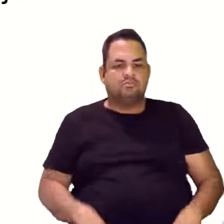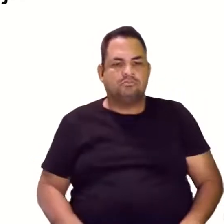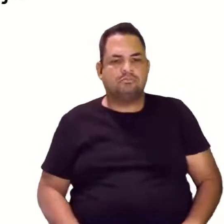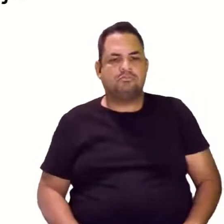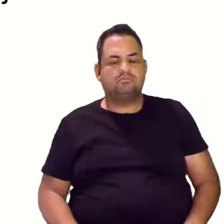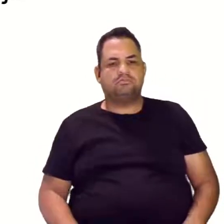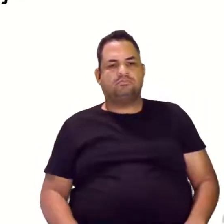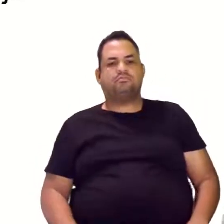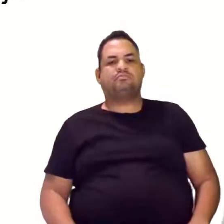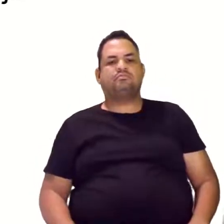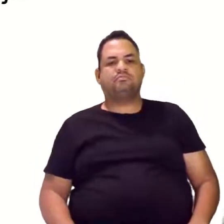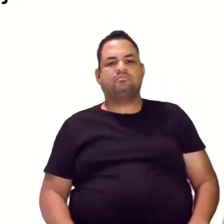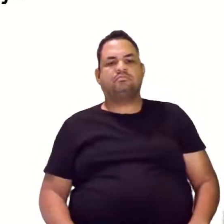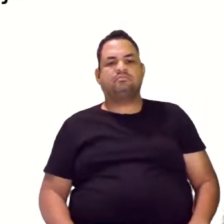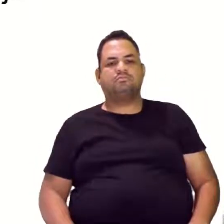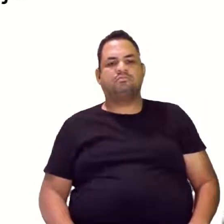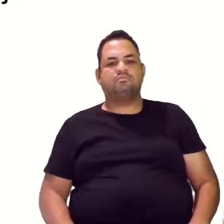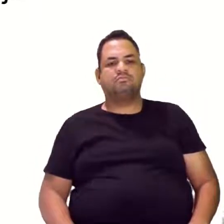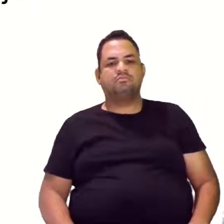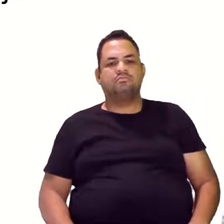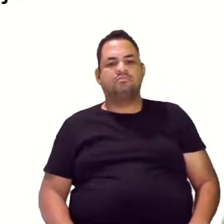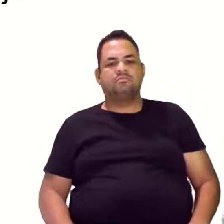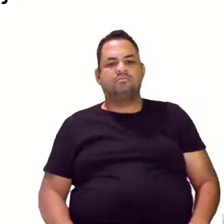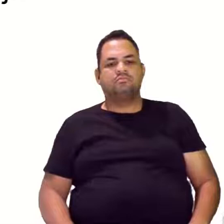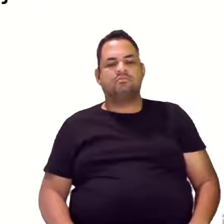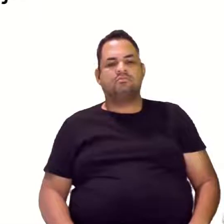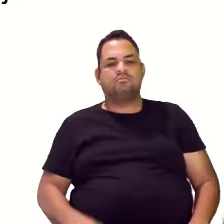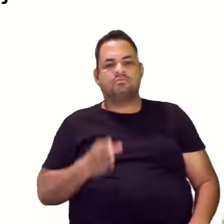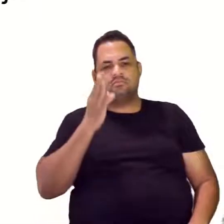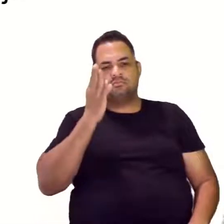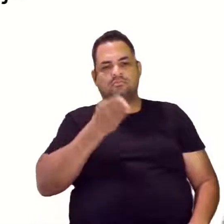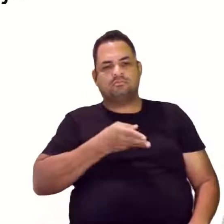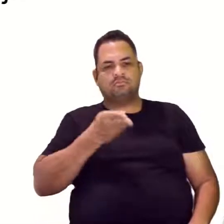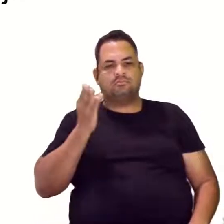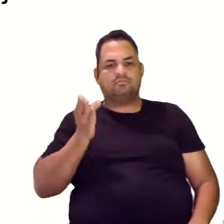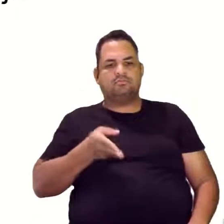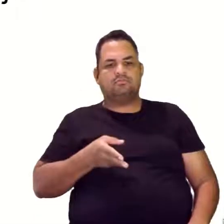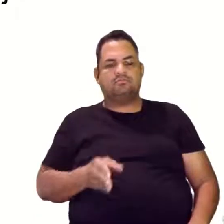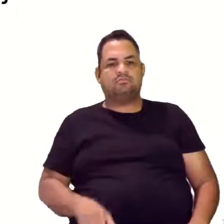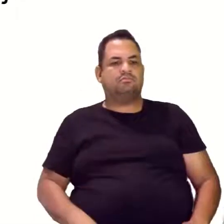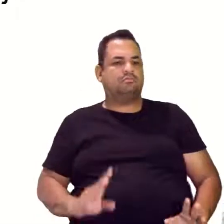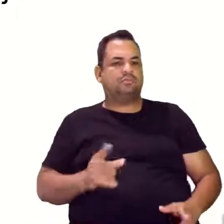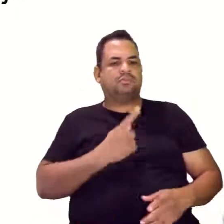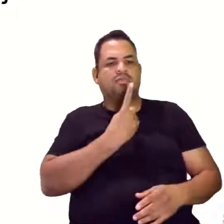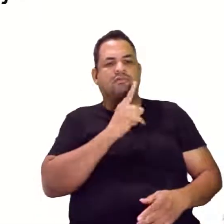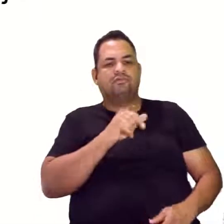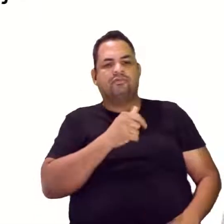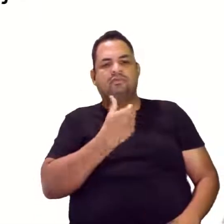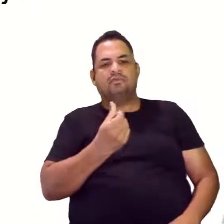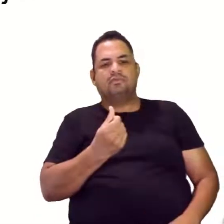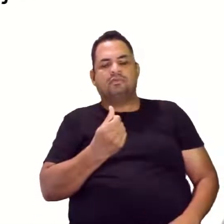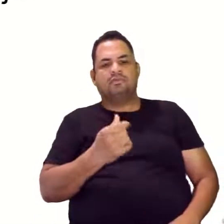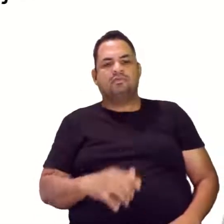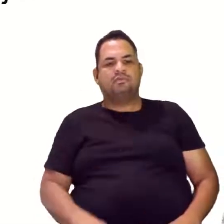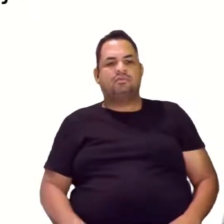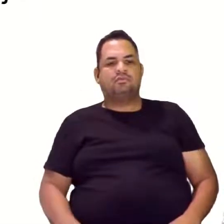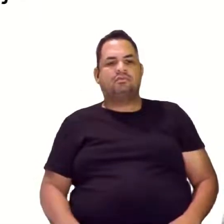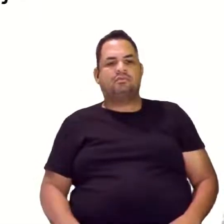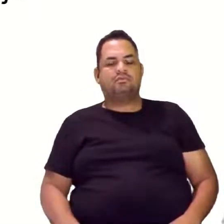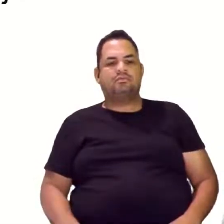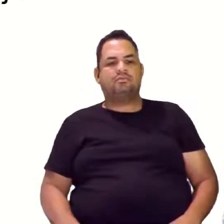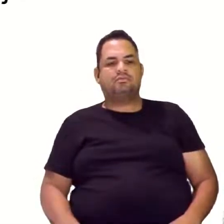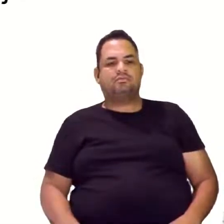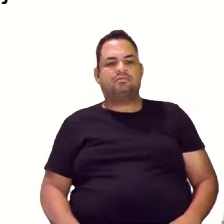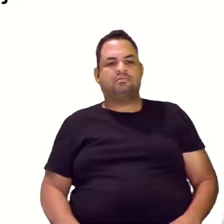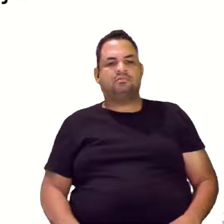com cortes e tudo mais, né? Aqui dá pra gente simplificar, ó, 16 e 24, né? Ah, mas não é 16, é 1,6. É Mas só 0,8.